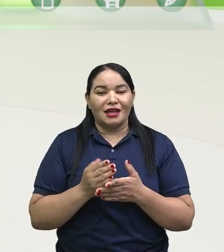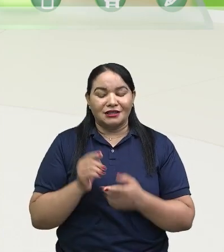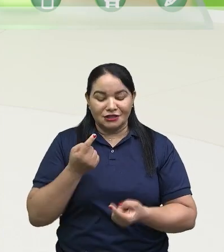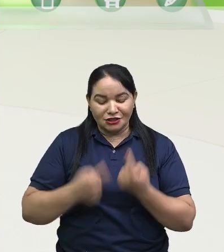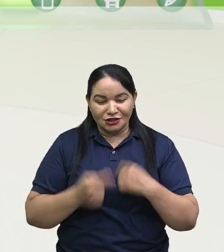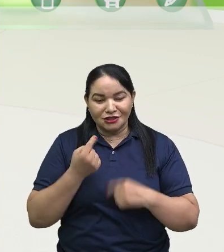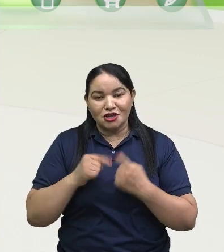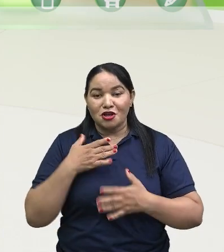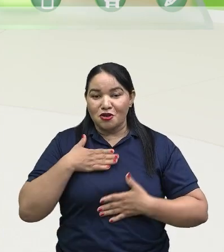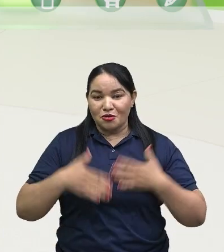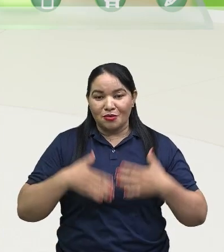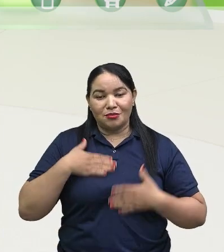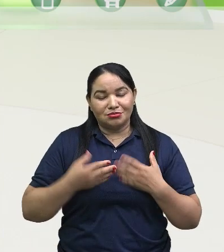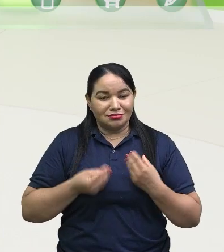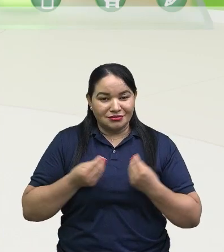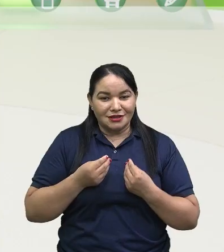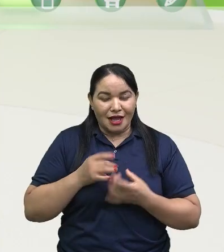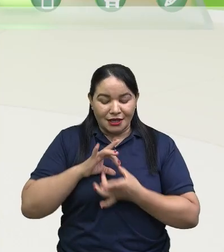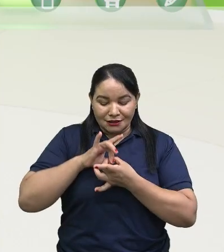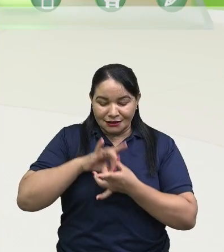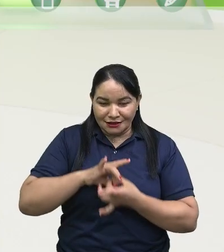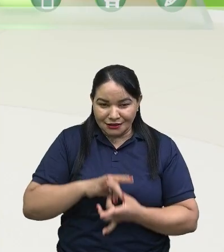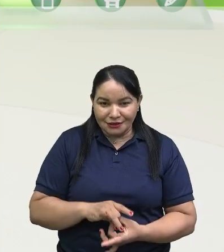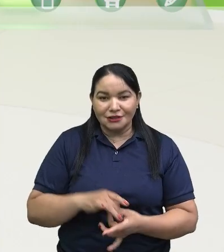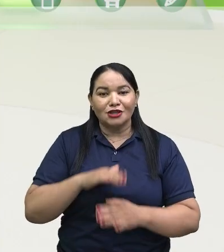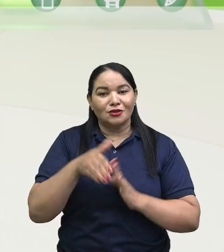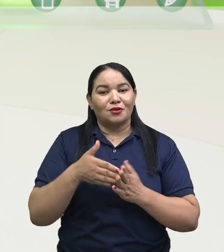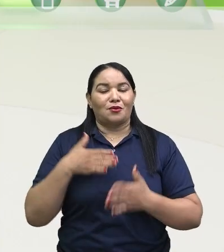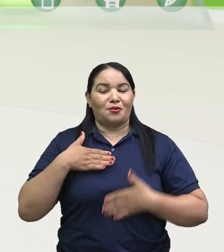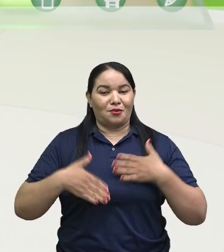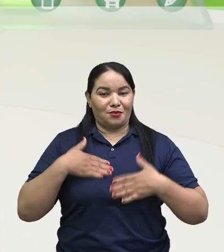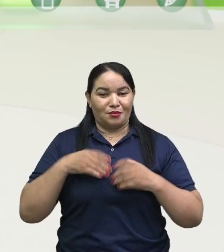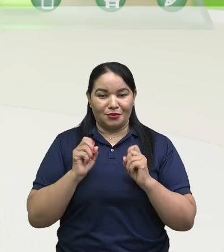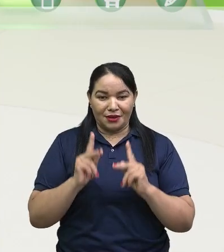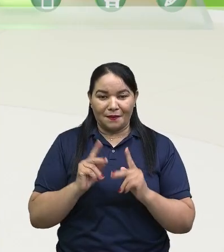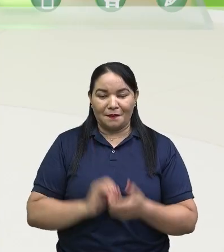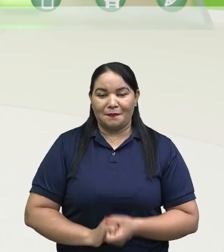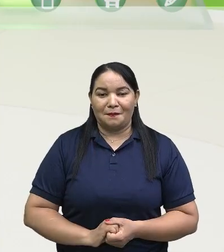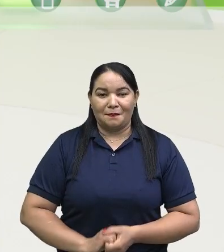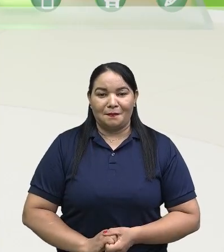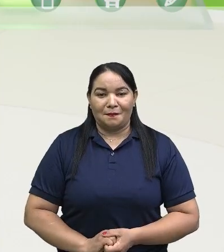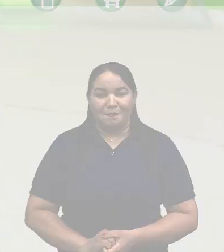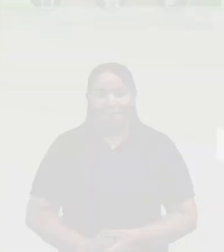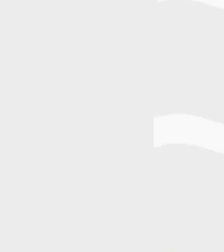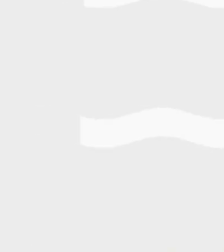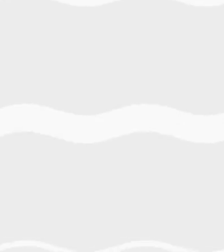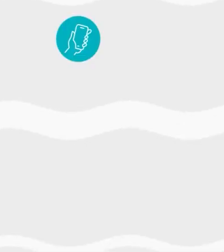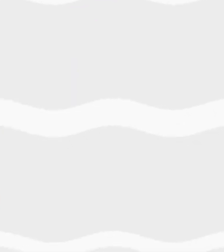compreendido, né, esses sistemas que a gente trouxe aí para vocês que estão relacionados com o corpo humano.